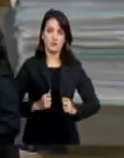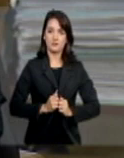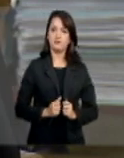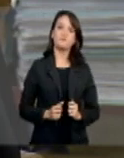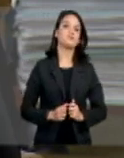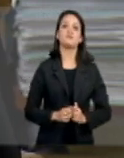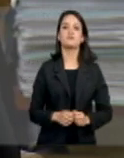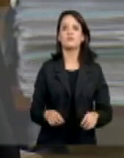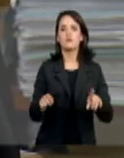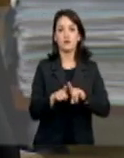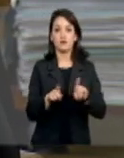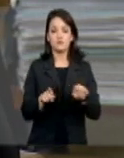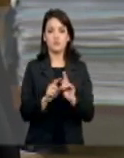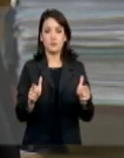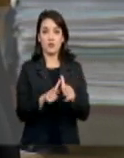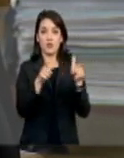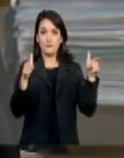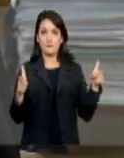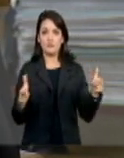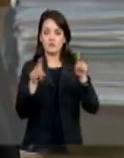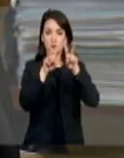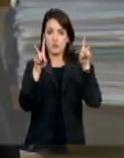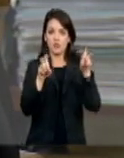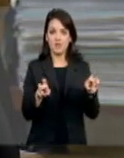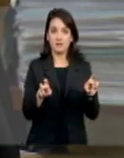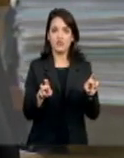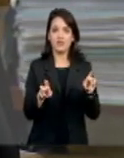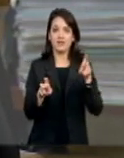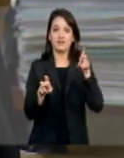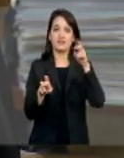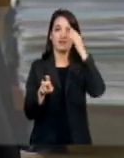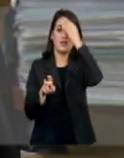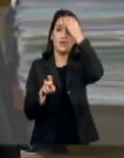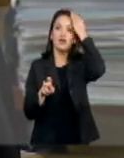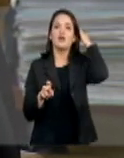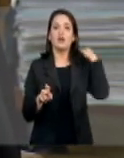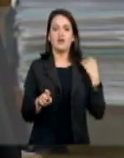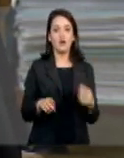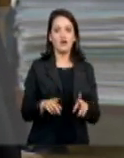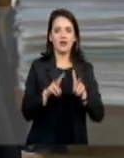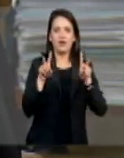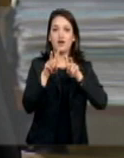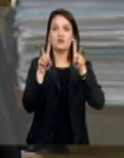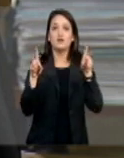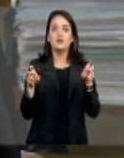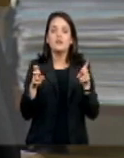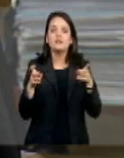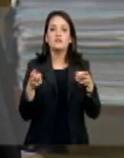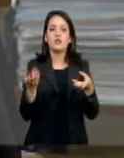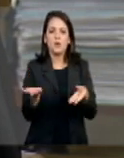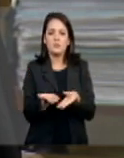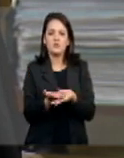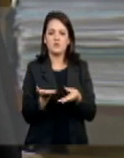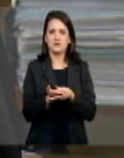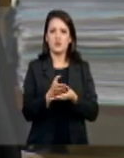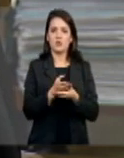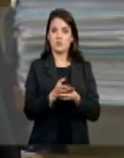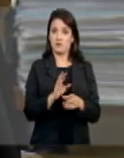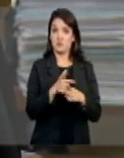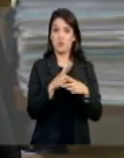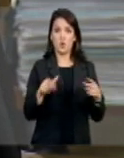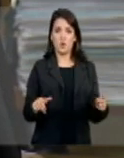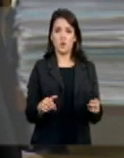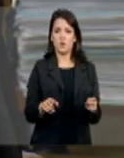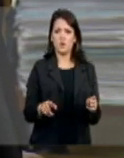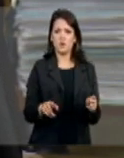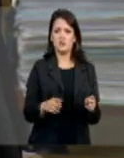do objeto da controvérsia dos autos no resultado do julgamento é algo indesejável movimento porquanto este